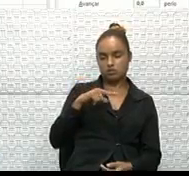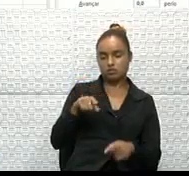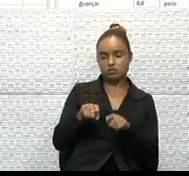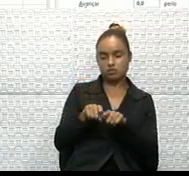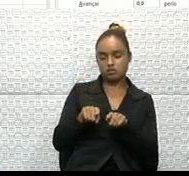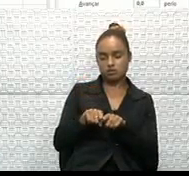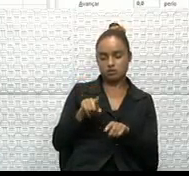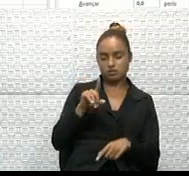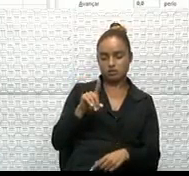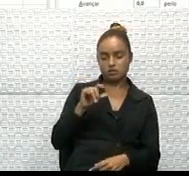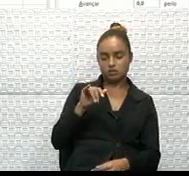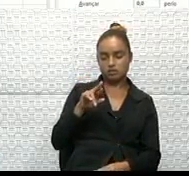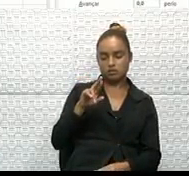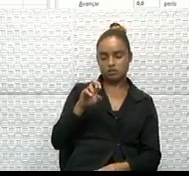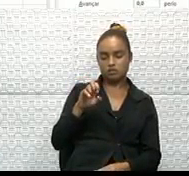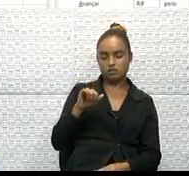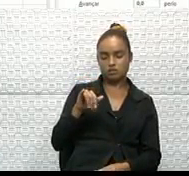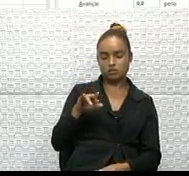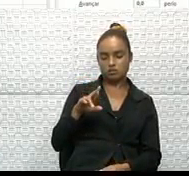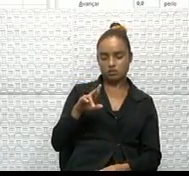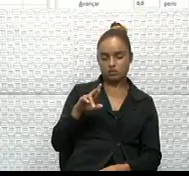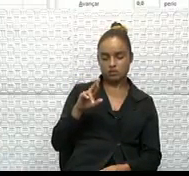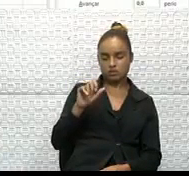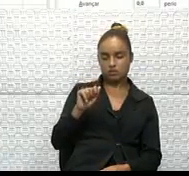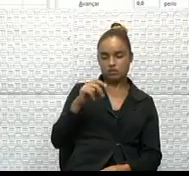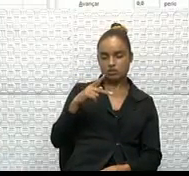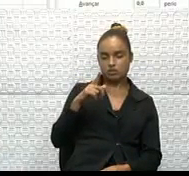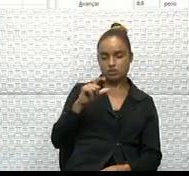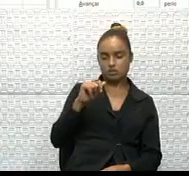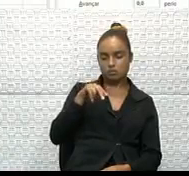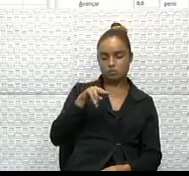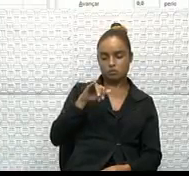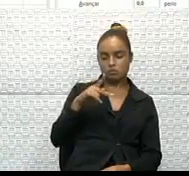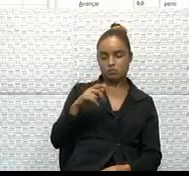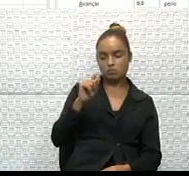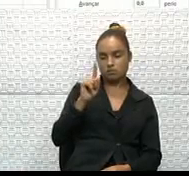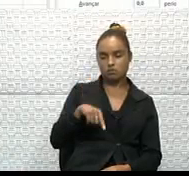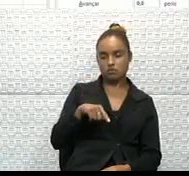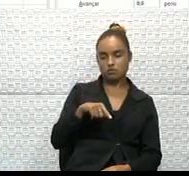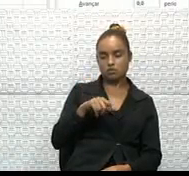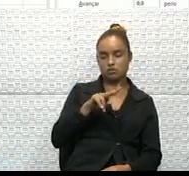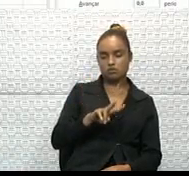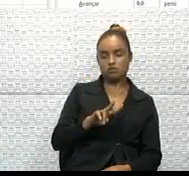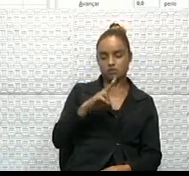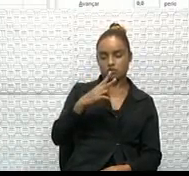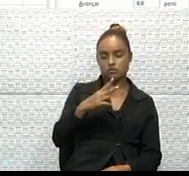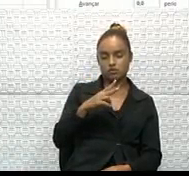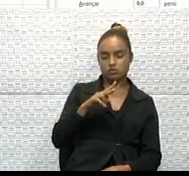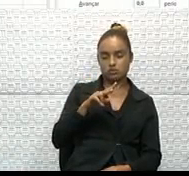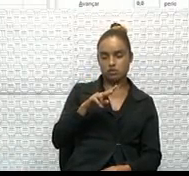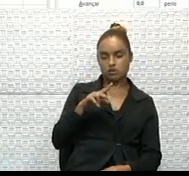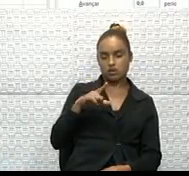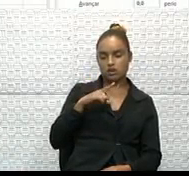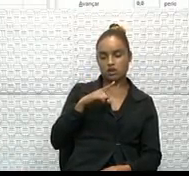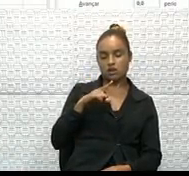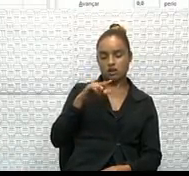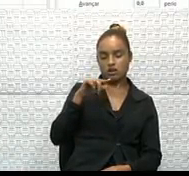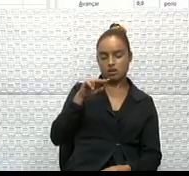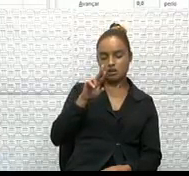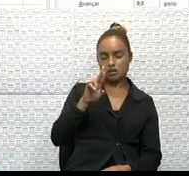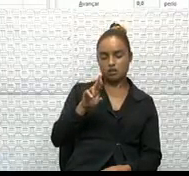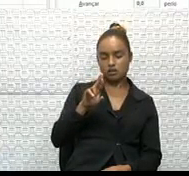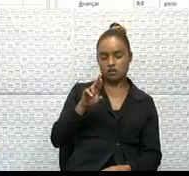da planilha. Vamos em exibir valor de R quadrado no gráfico. Quando clicamos em exibir valor de R